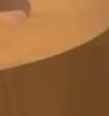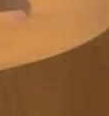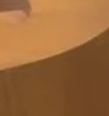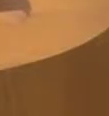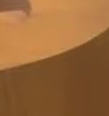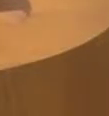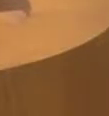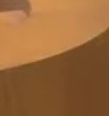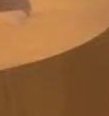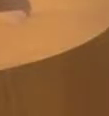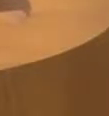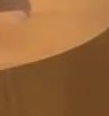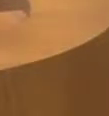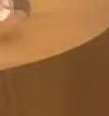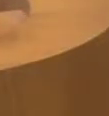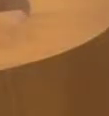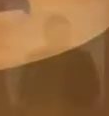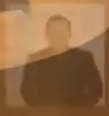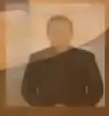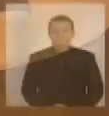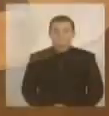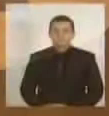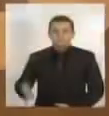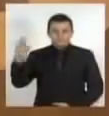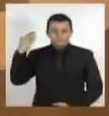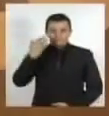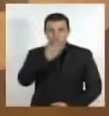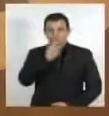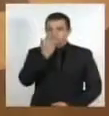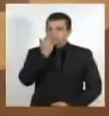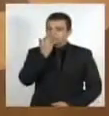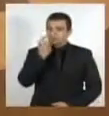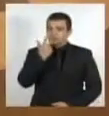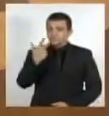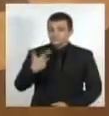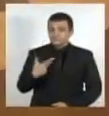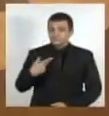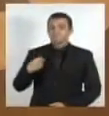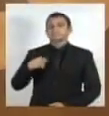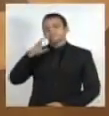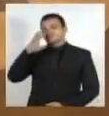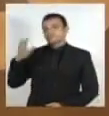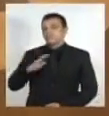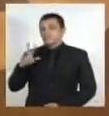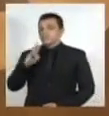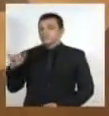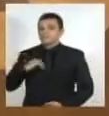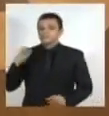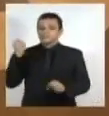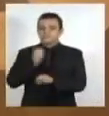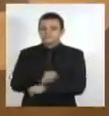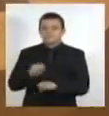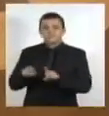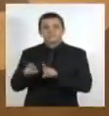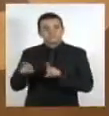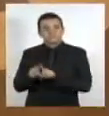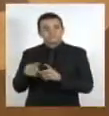sendo ameaçado de ser preso e deposto do governo, Antônio Dino retrucou e disse: faça como Miguel